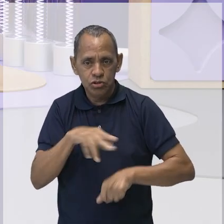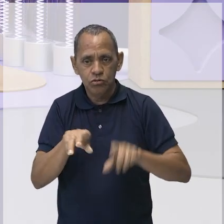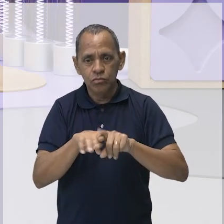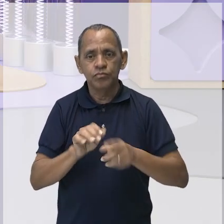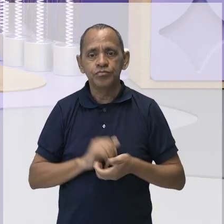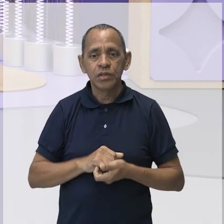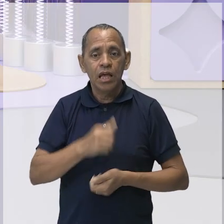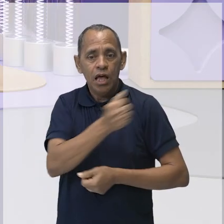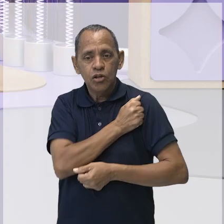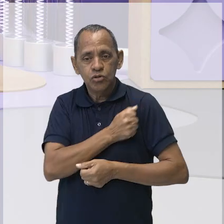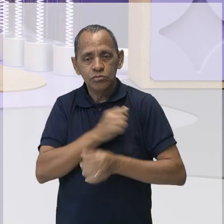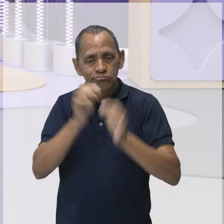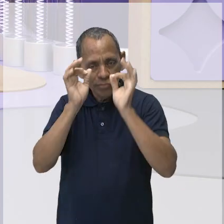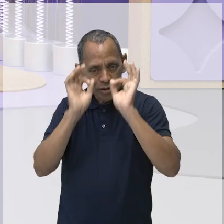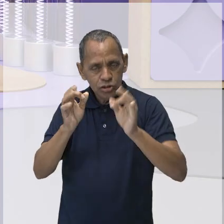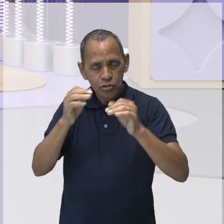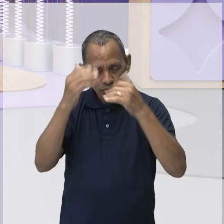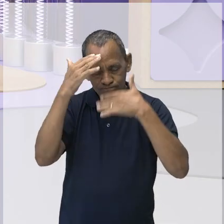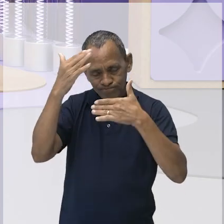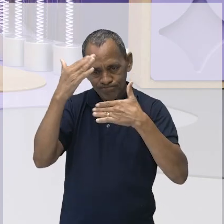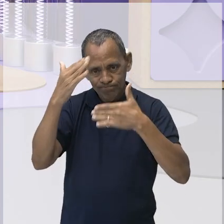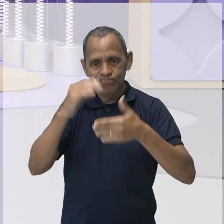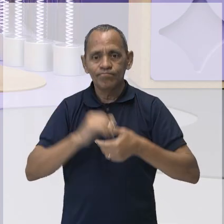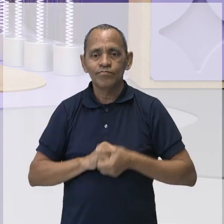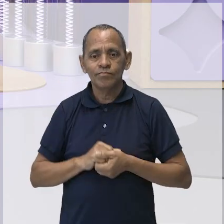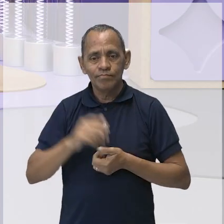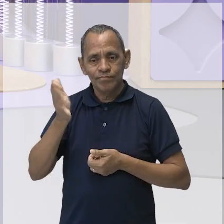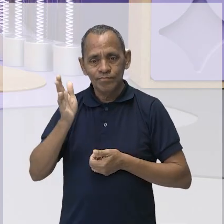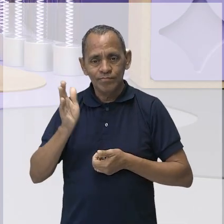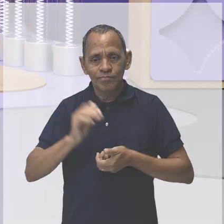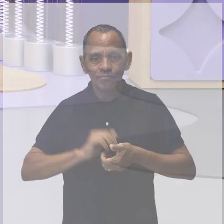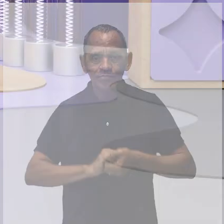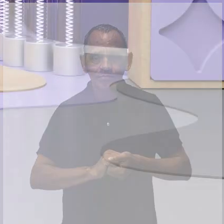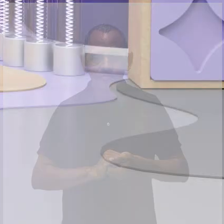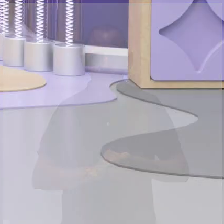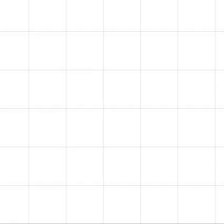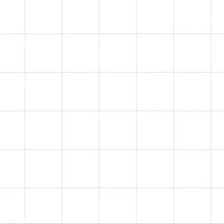alunos, muito obrigado pela atenção de vocês e até a próxima.